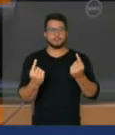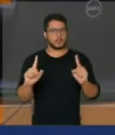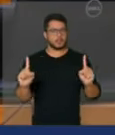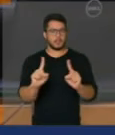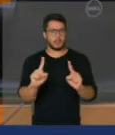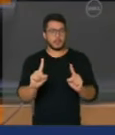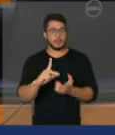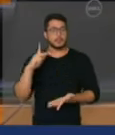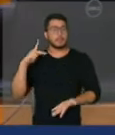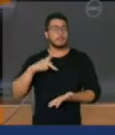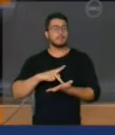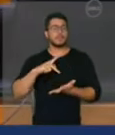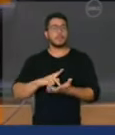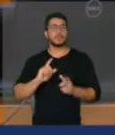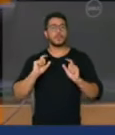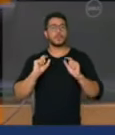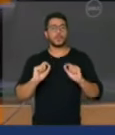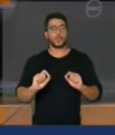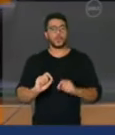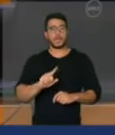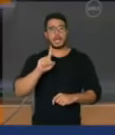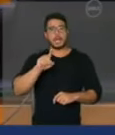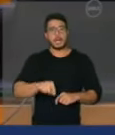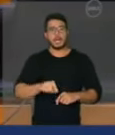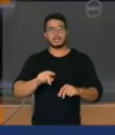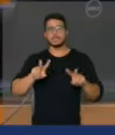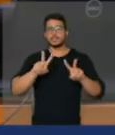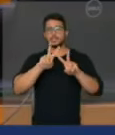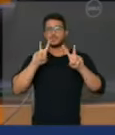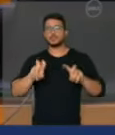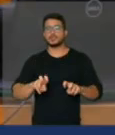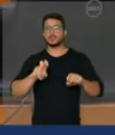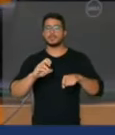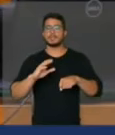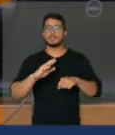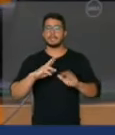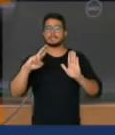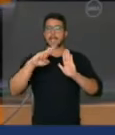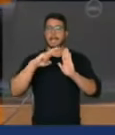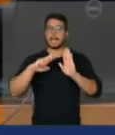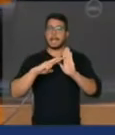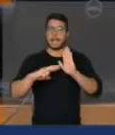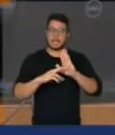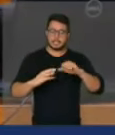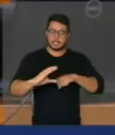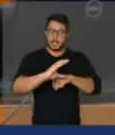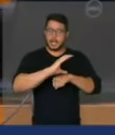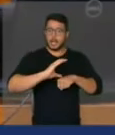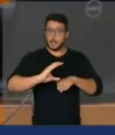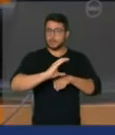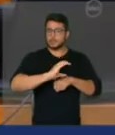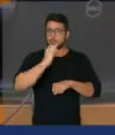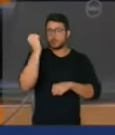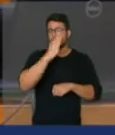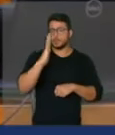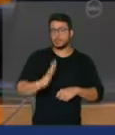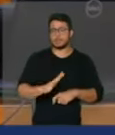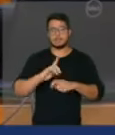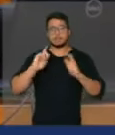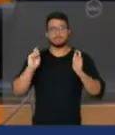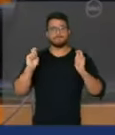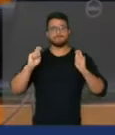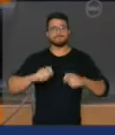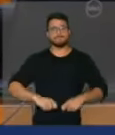senão profundos postulados da ordem constitucional brasileira e do Estado Democrático de Direito por